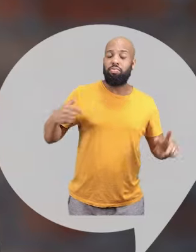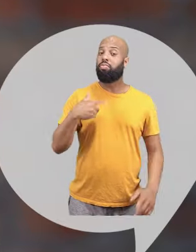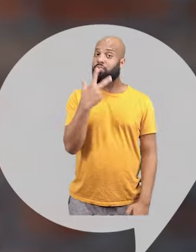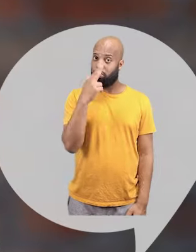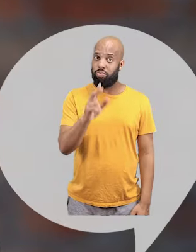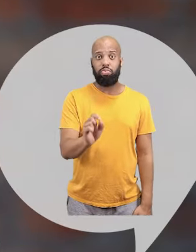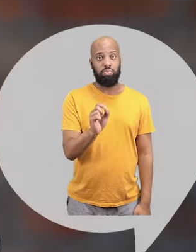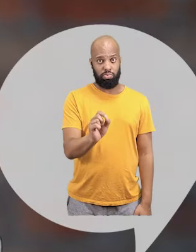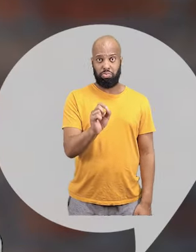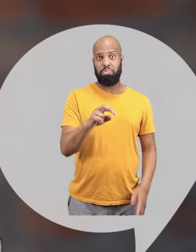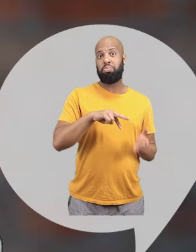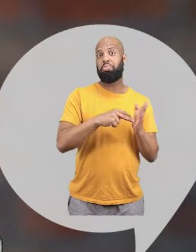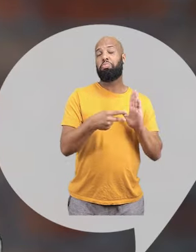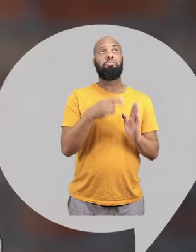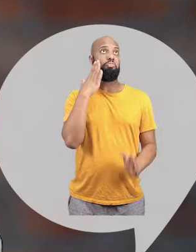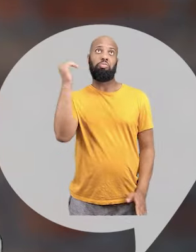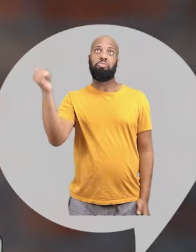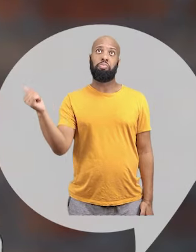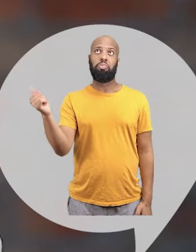eu acho que é